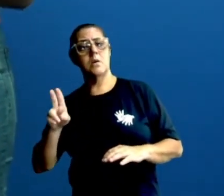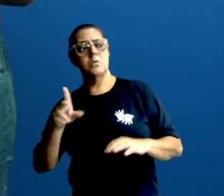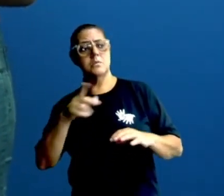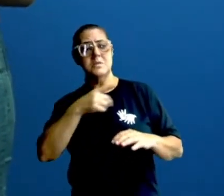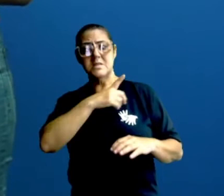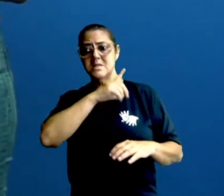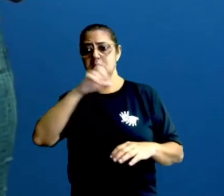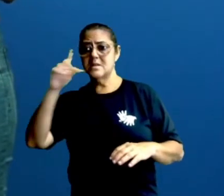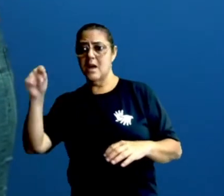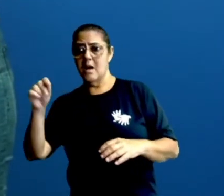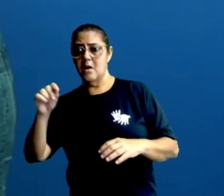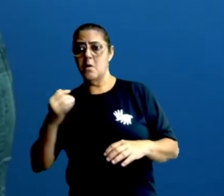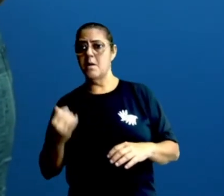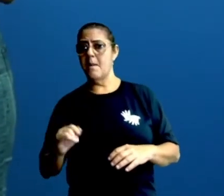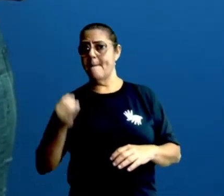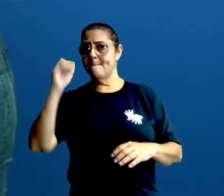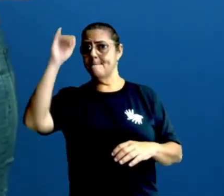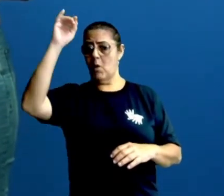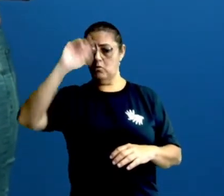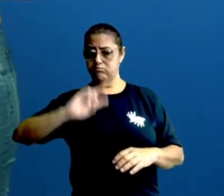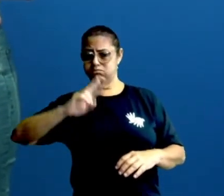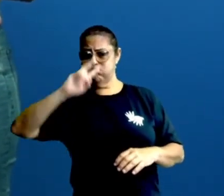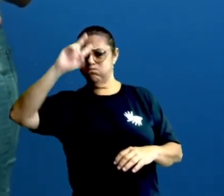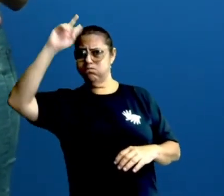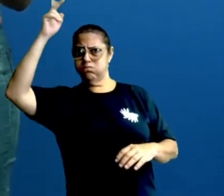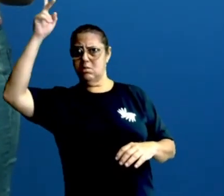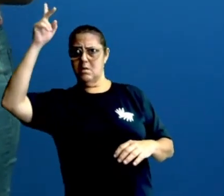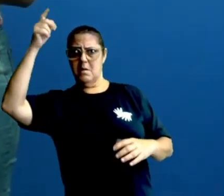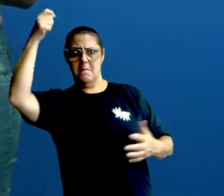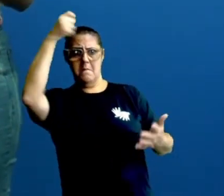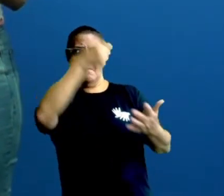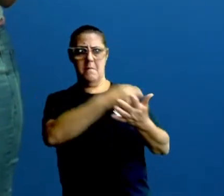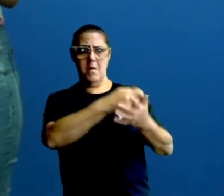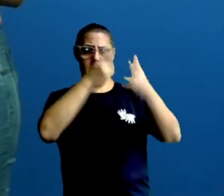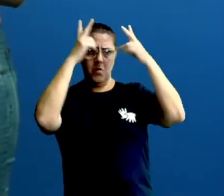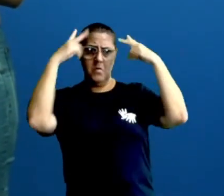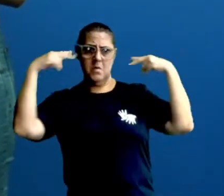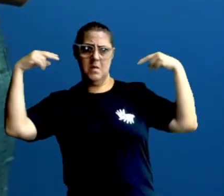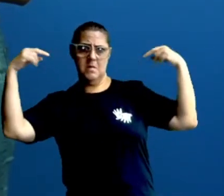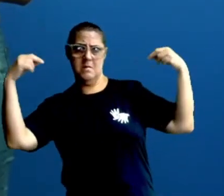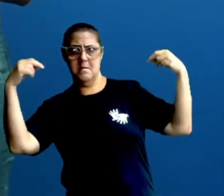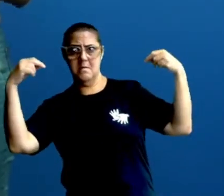nos impostos pagos a esses holandeses, que